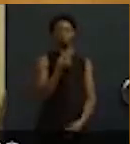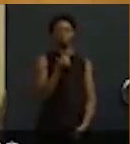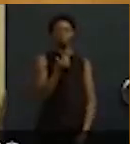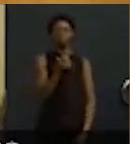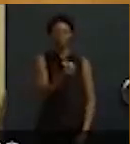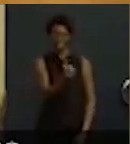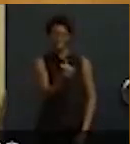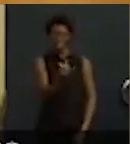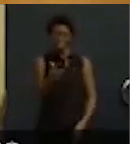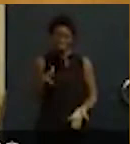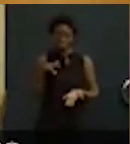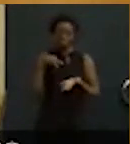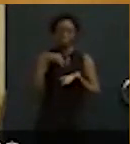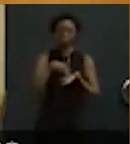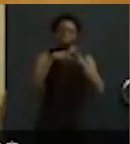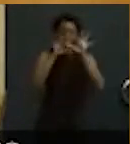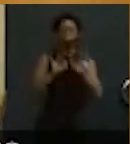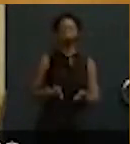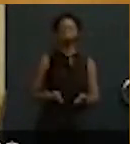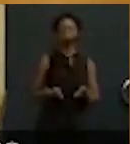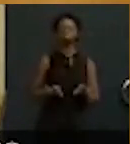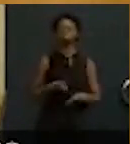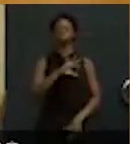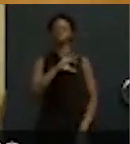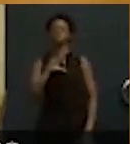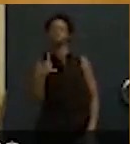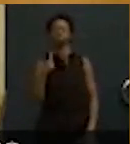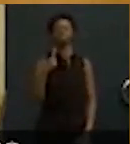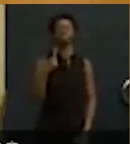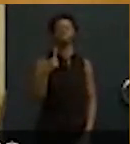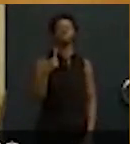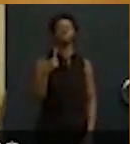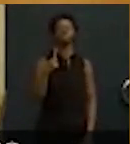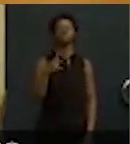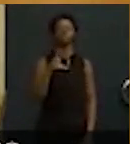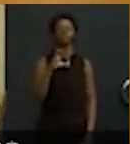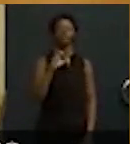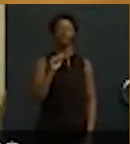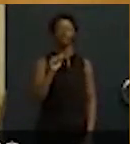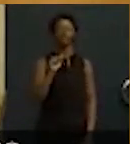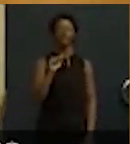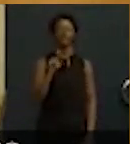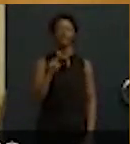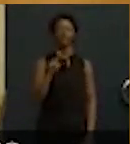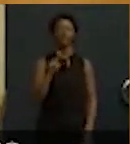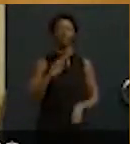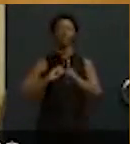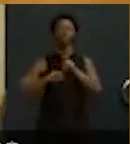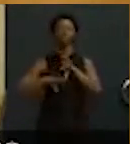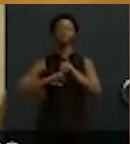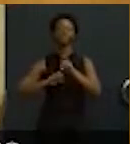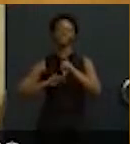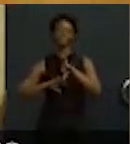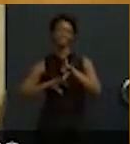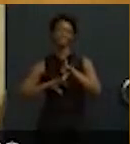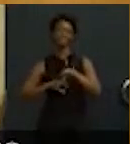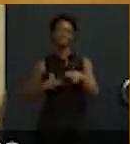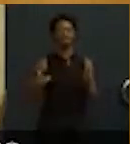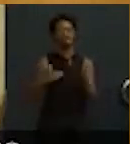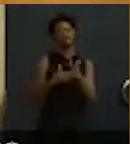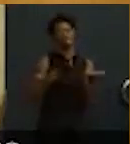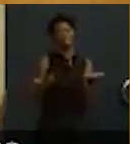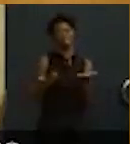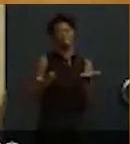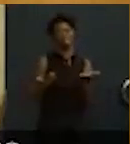assumiu definitivamente a coordenação do CAU Educação, até a presente